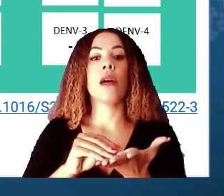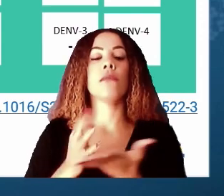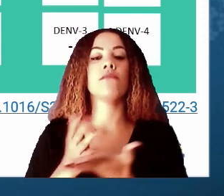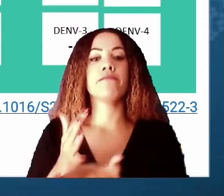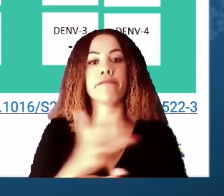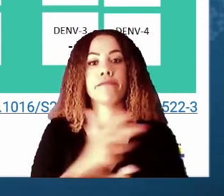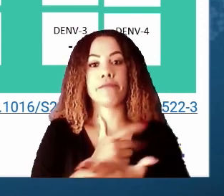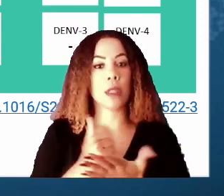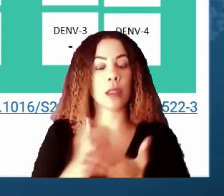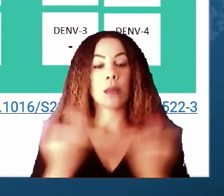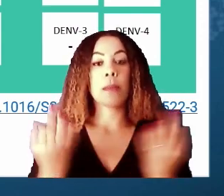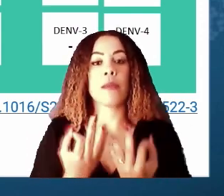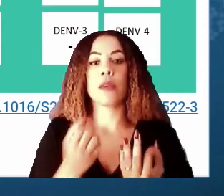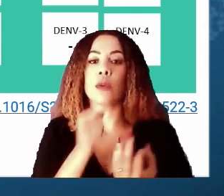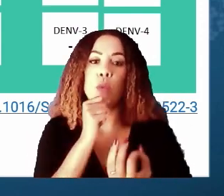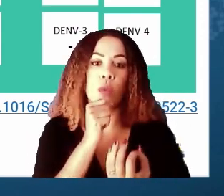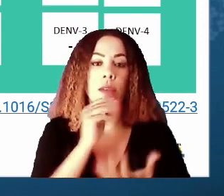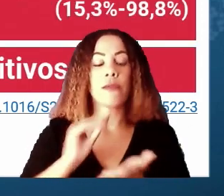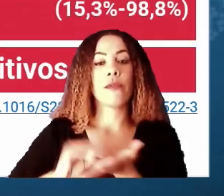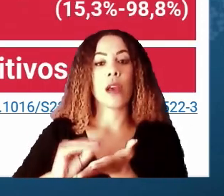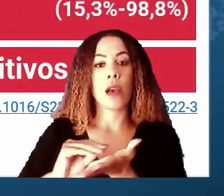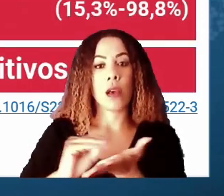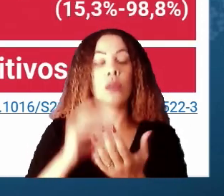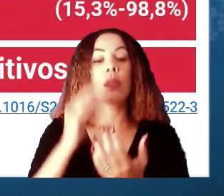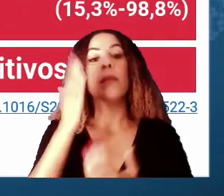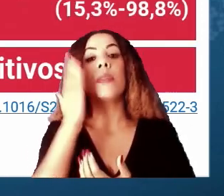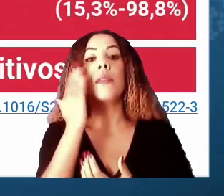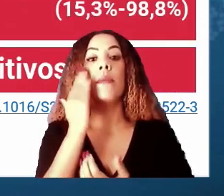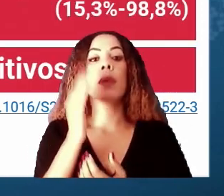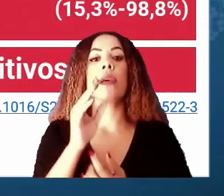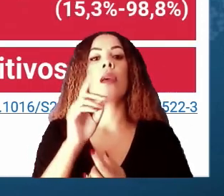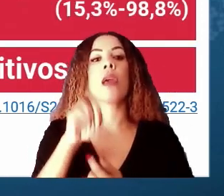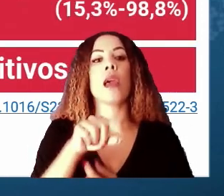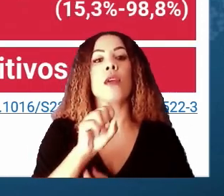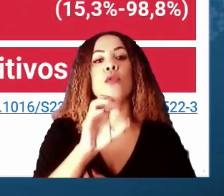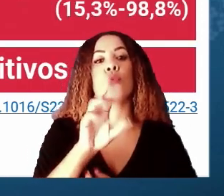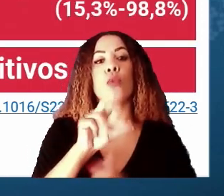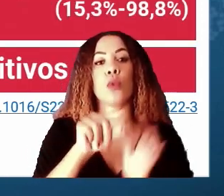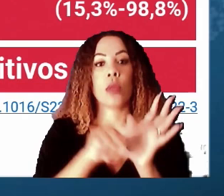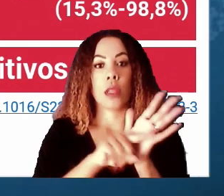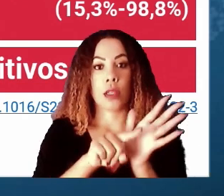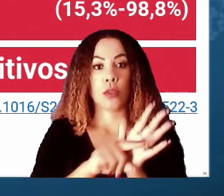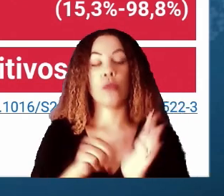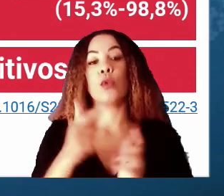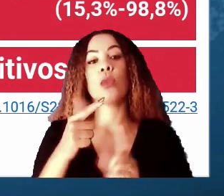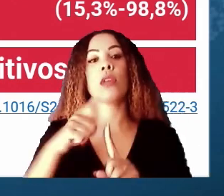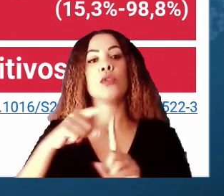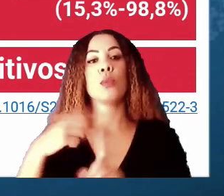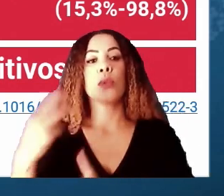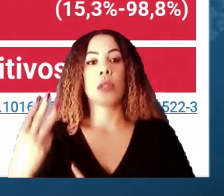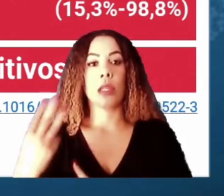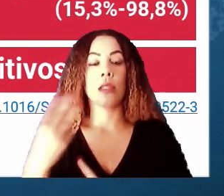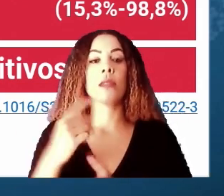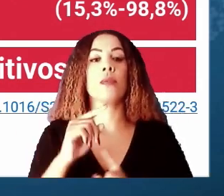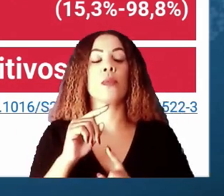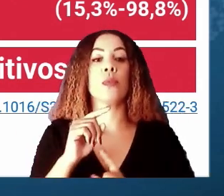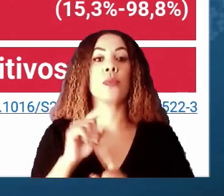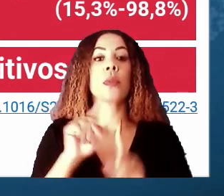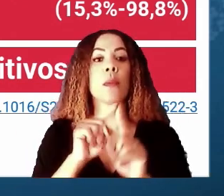4 para avaliar esses soronegativos. Então, seguindo agora para outros desfechos na avaliação clínica,